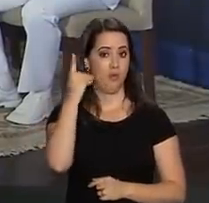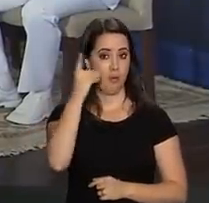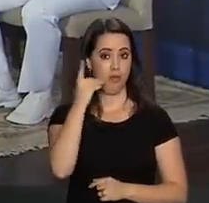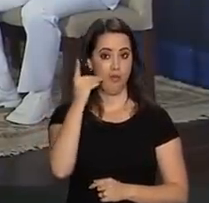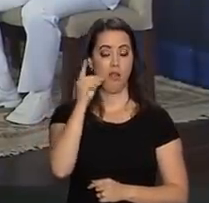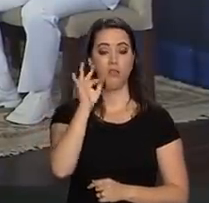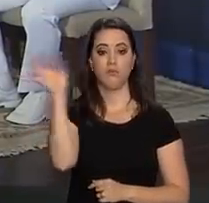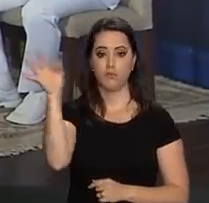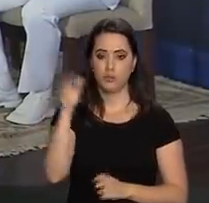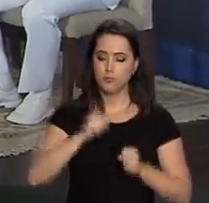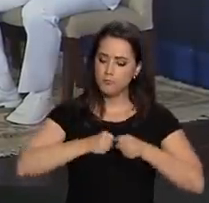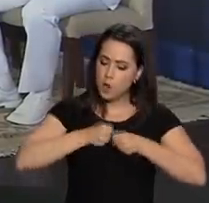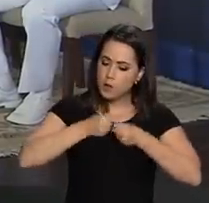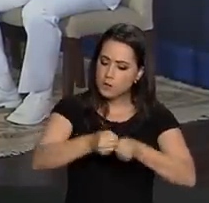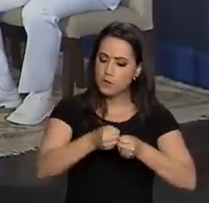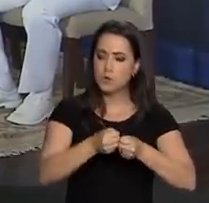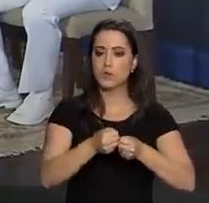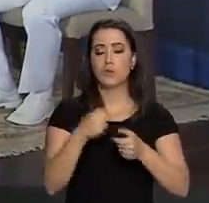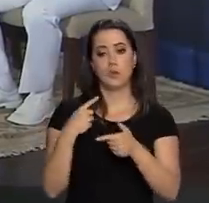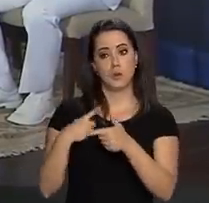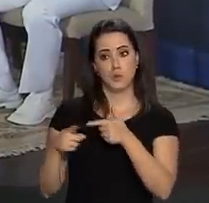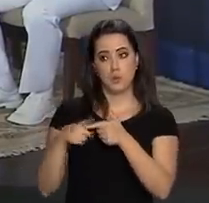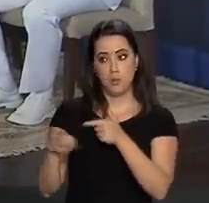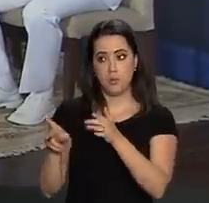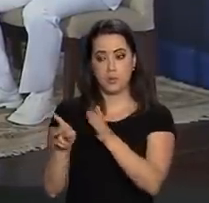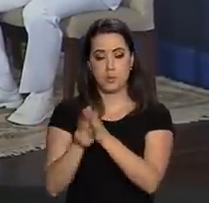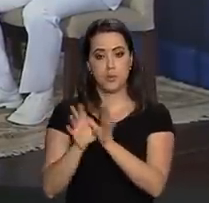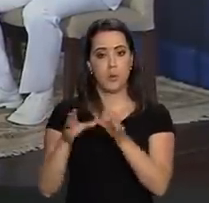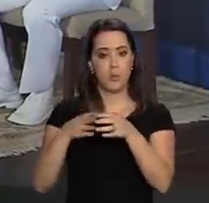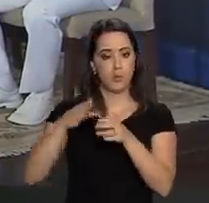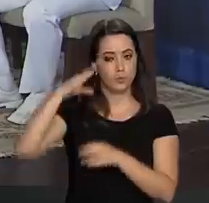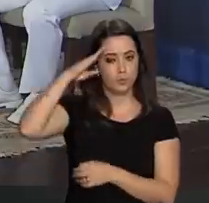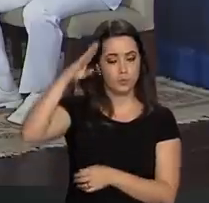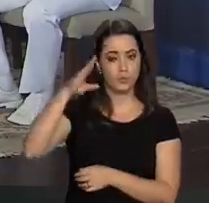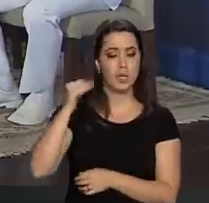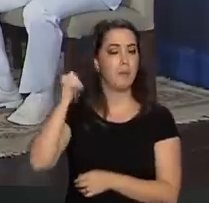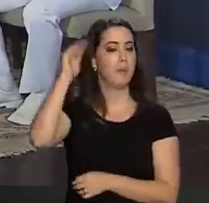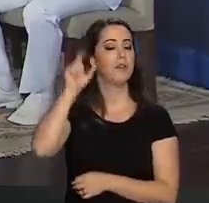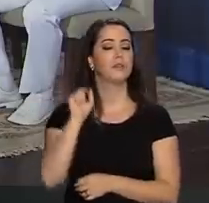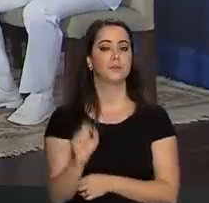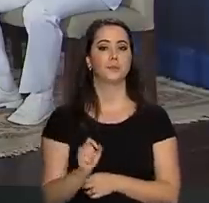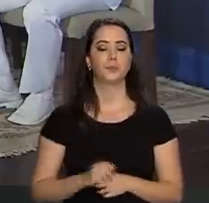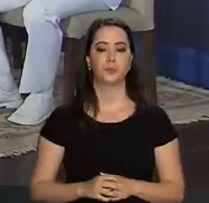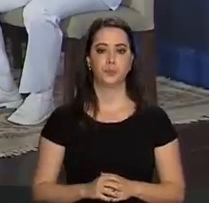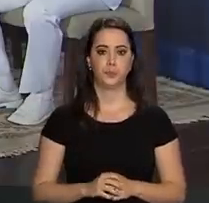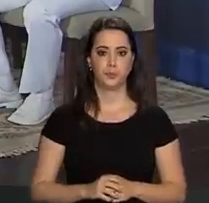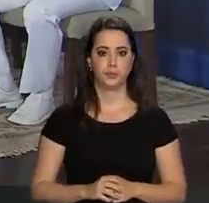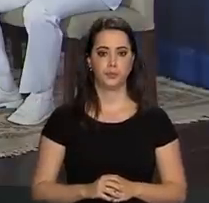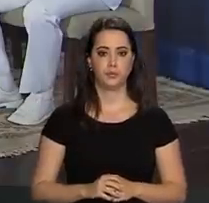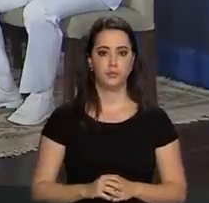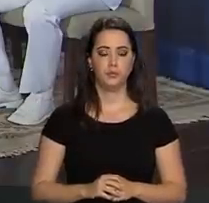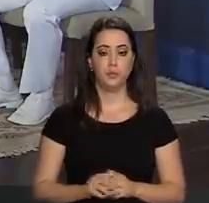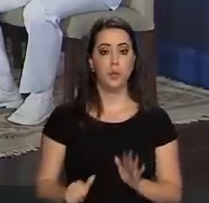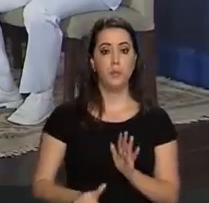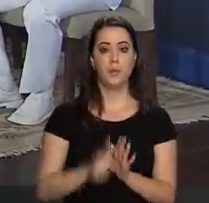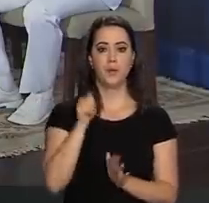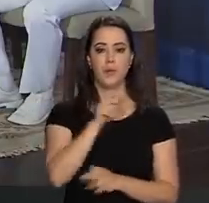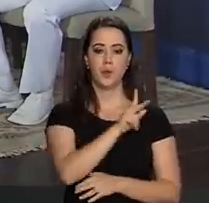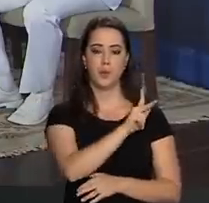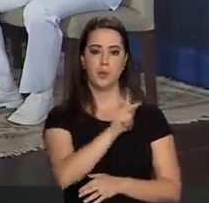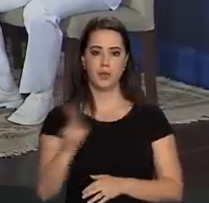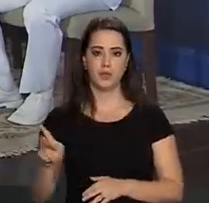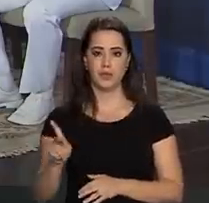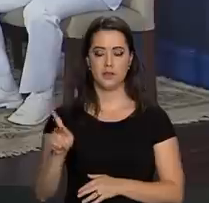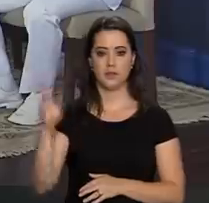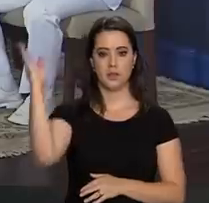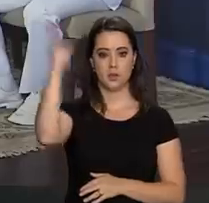dedicou muito às questões delicadas das Forças Armadas, e mais ainda, primeiro presidente eleito